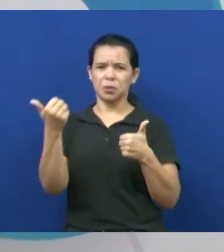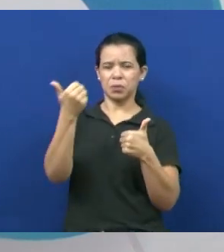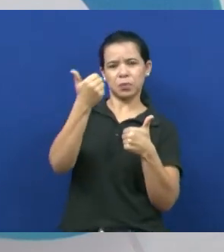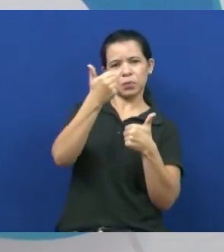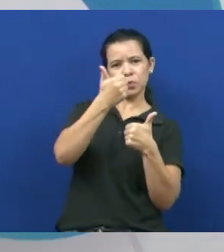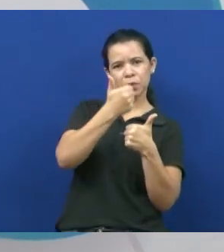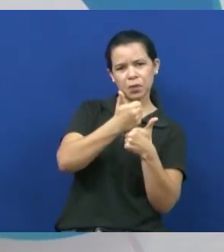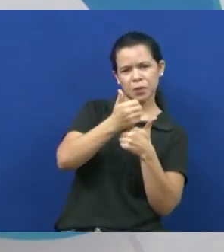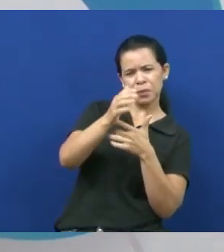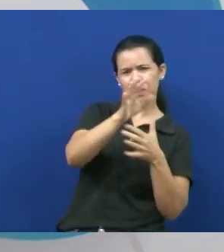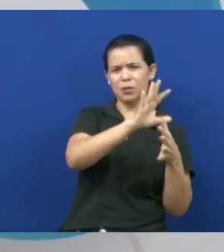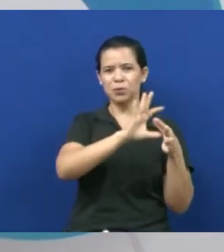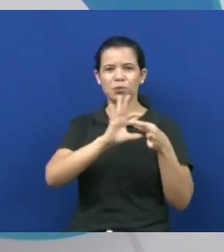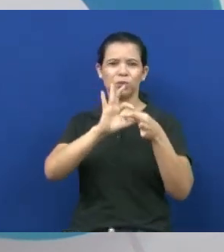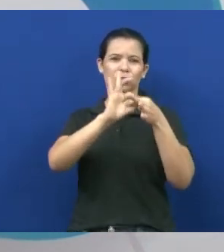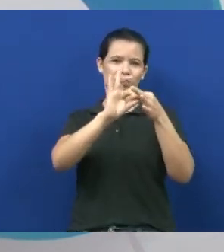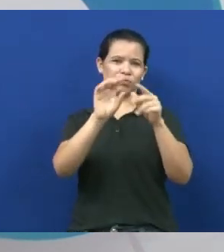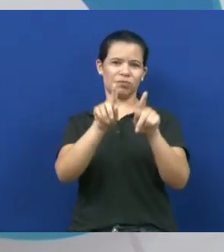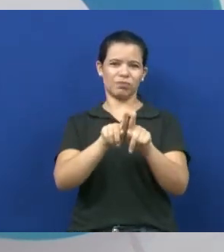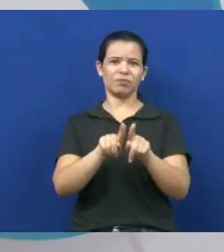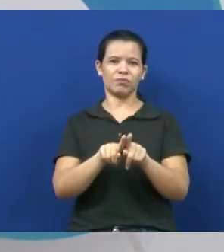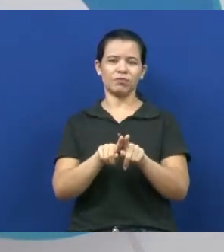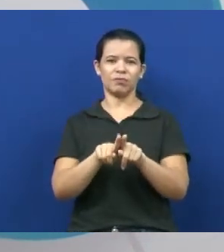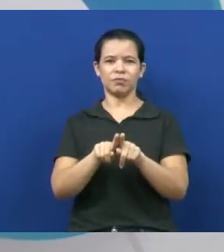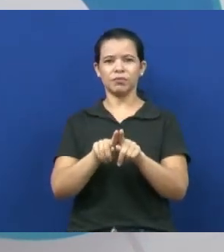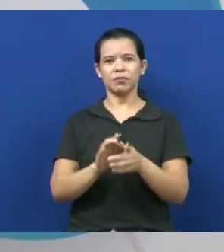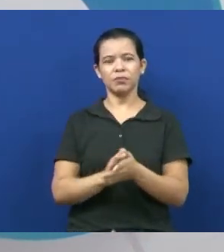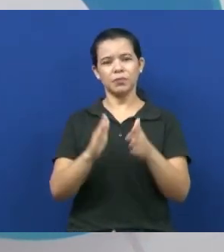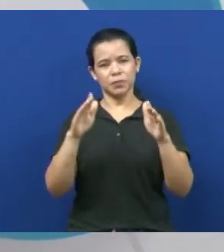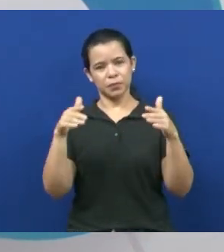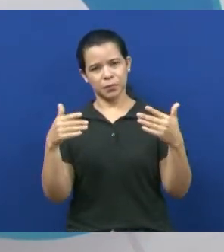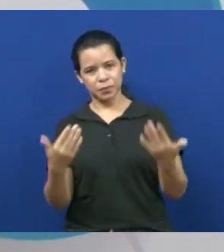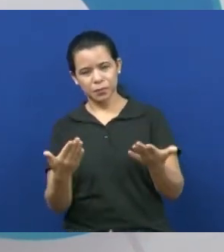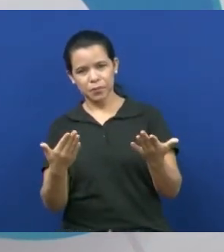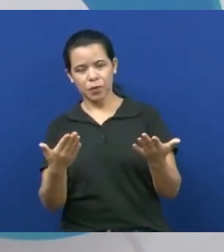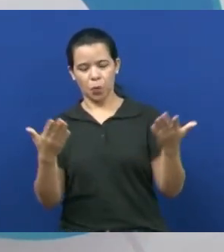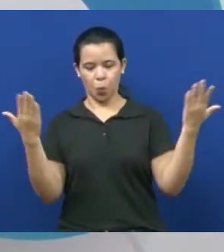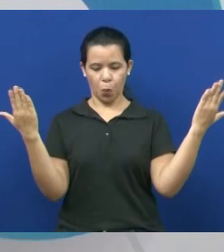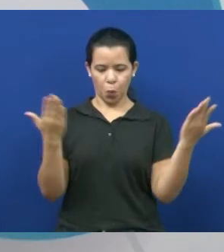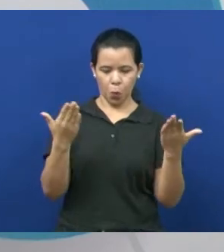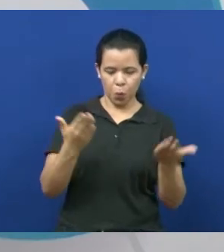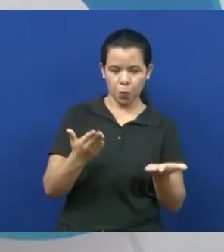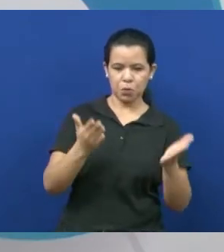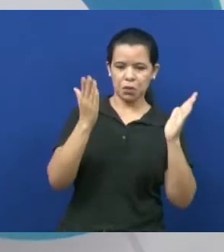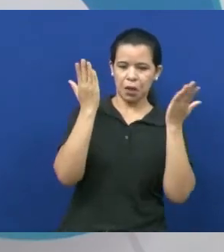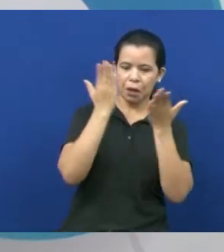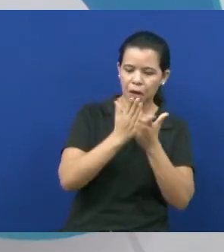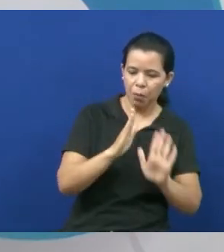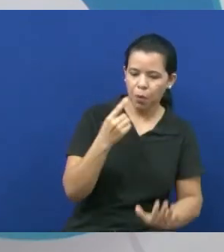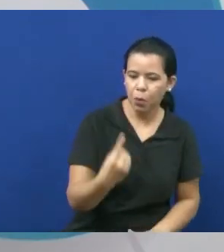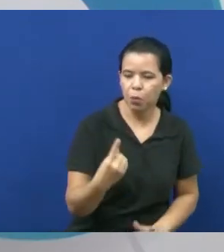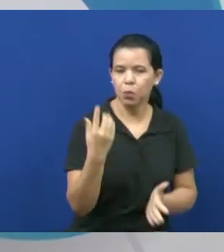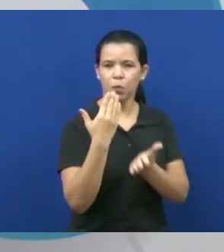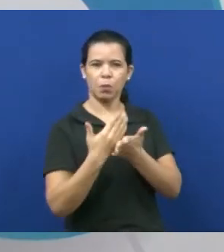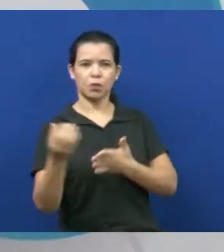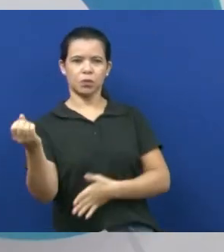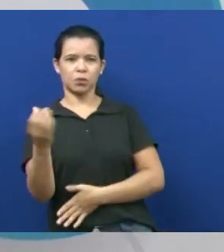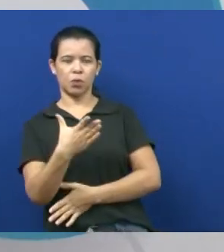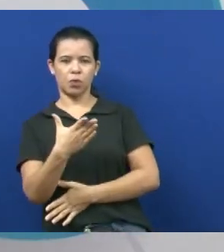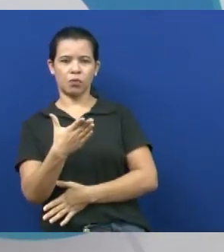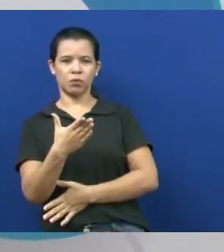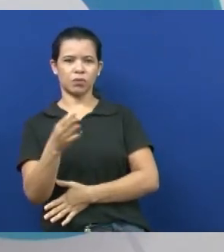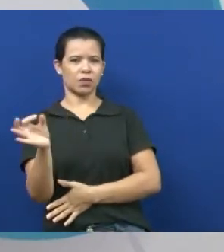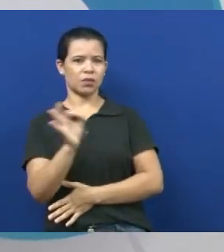que é antigo. Então, não é assim, hoje terminou o parnasianismo e hoje começa o pré-modernismo. Não é assim, há